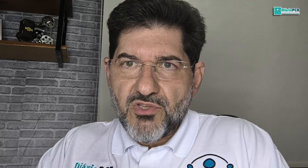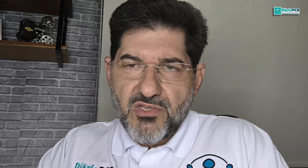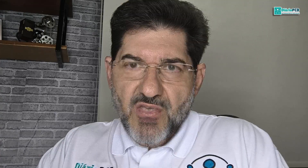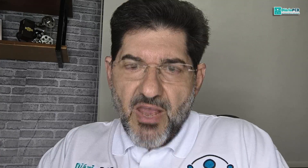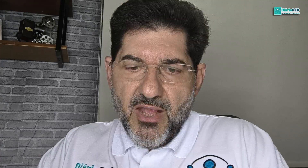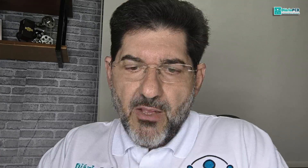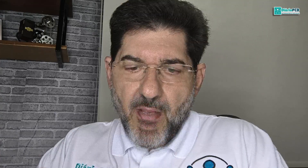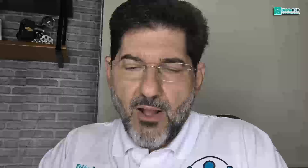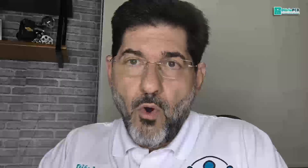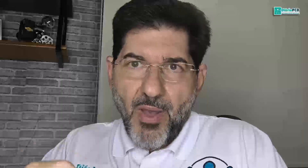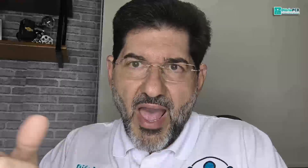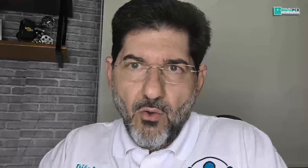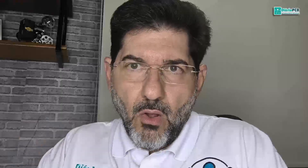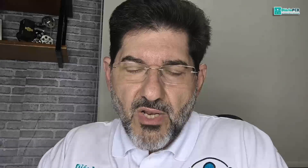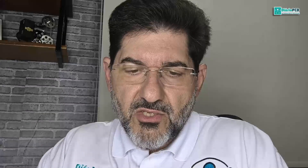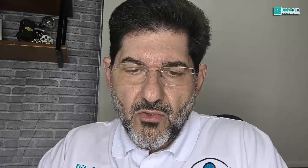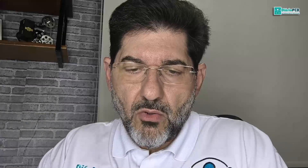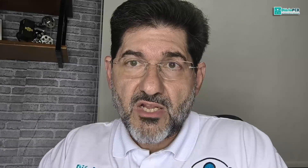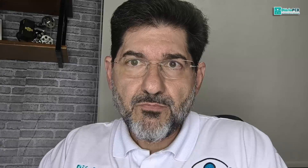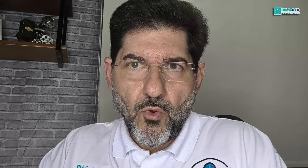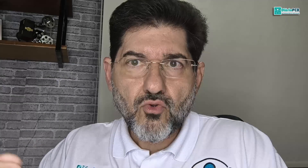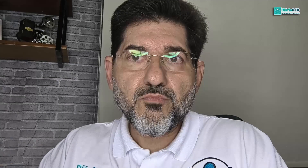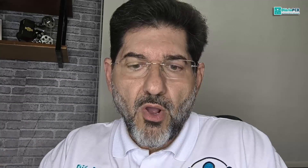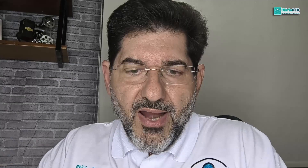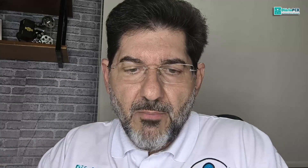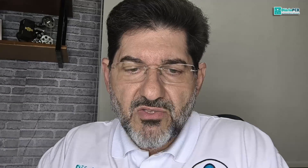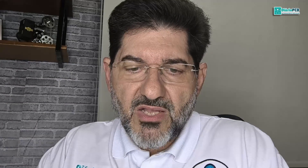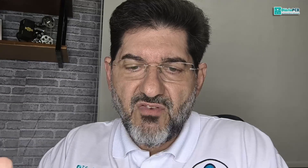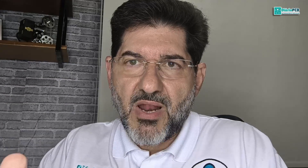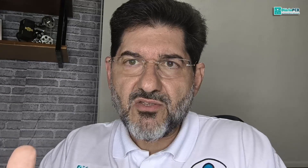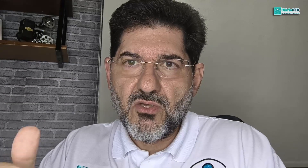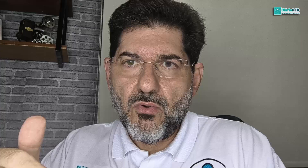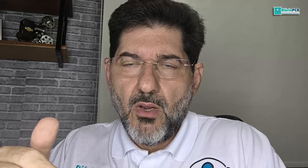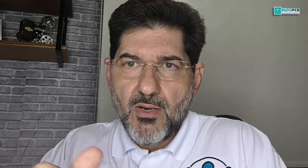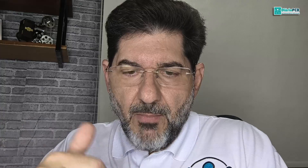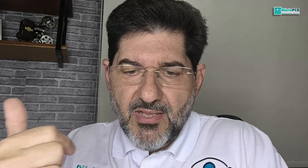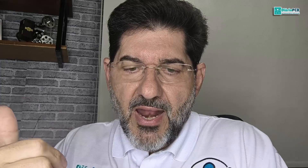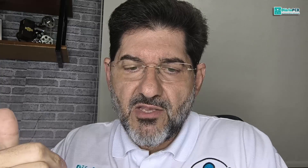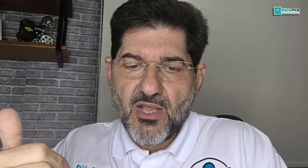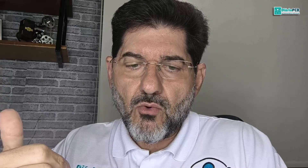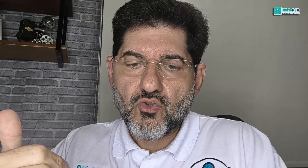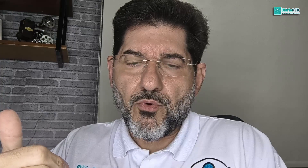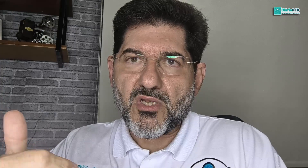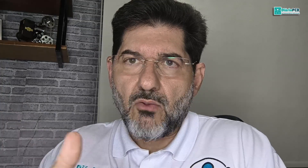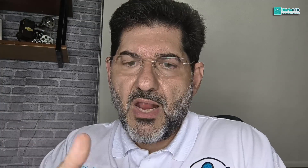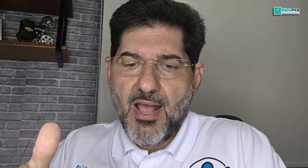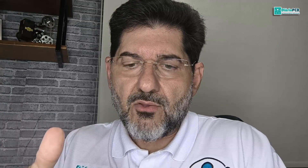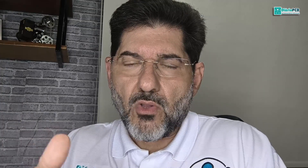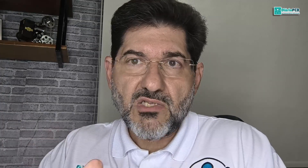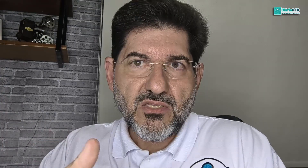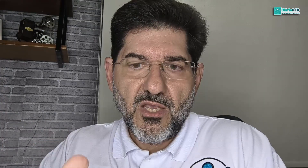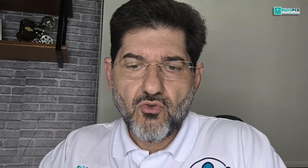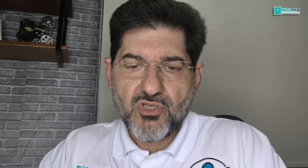Pessoal, se vocês quiserem acompanhar outros programas da TV Brasil, na matéria que está no nosso portal tem